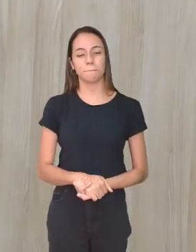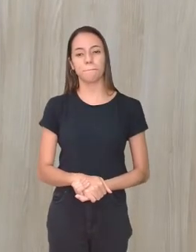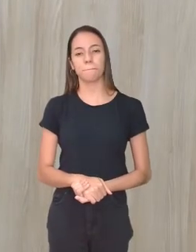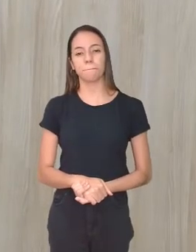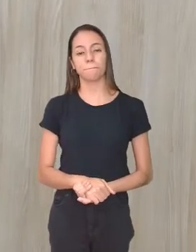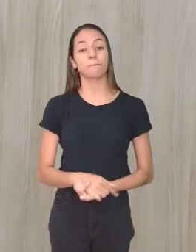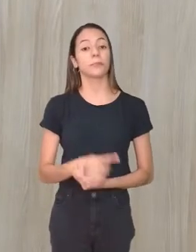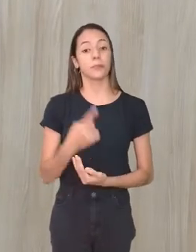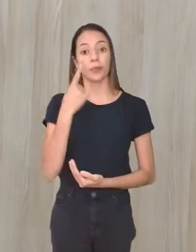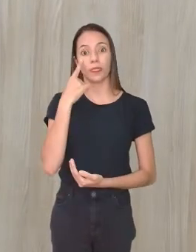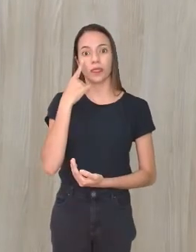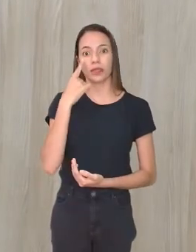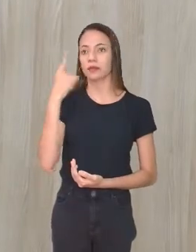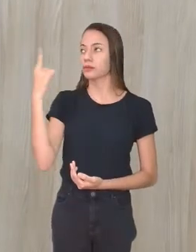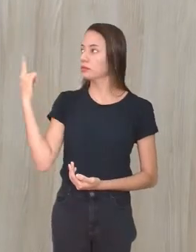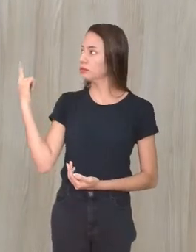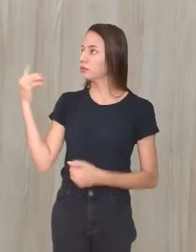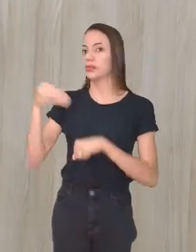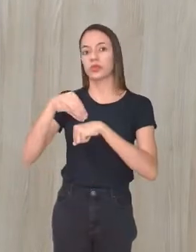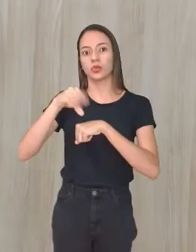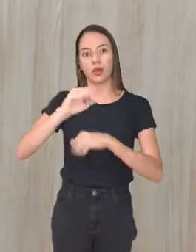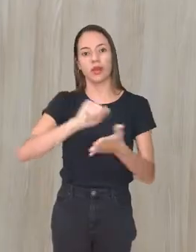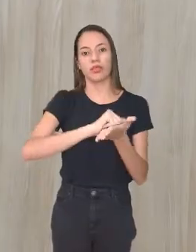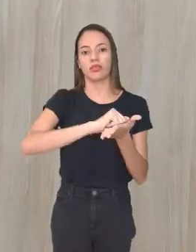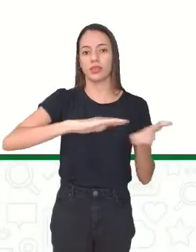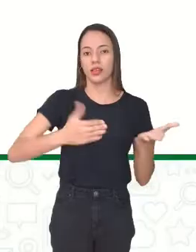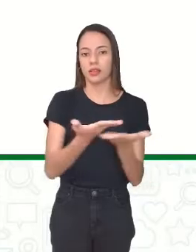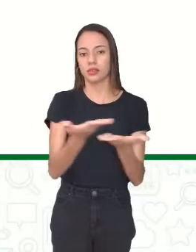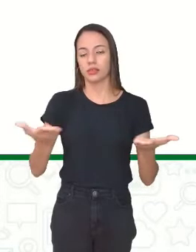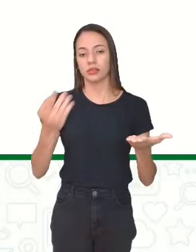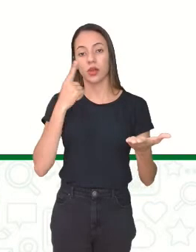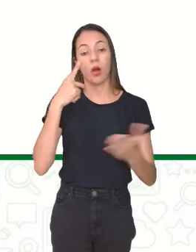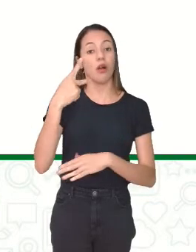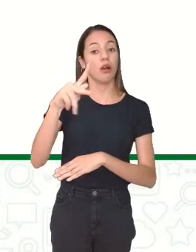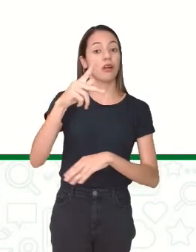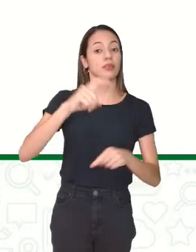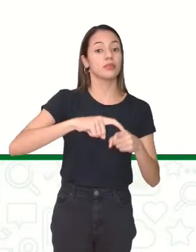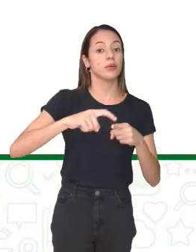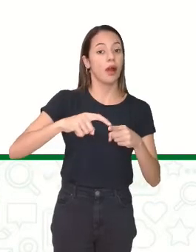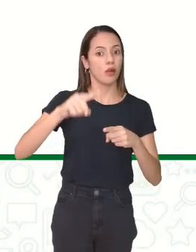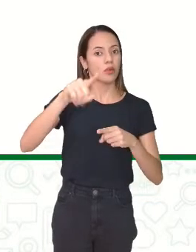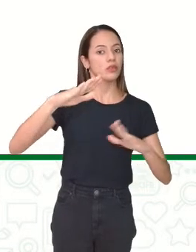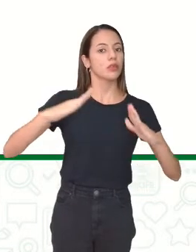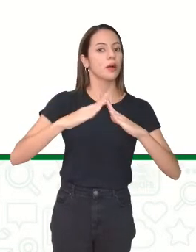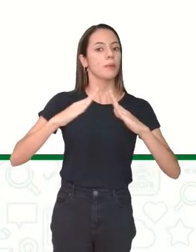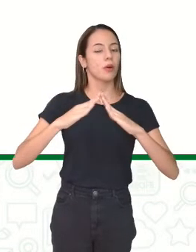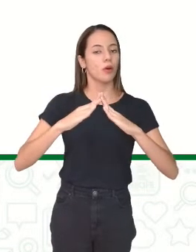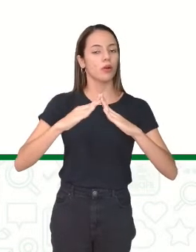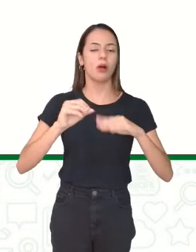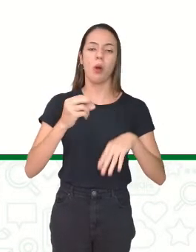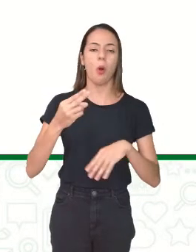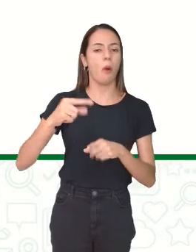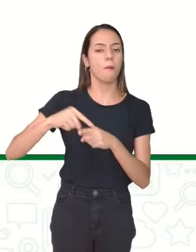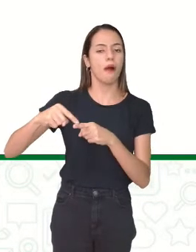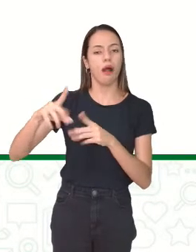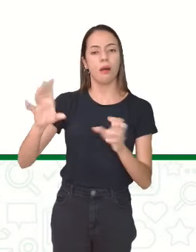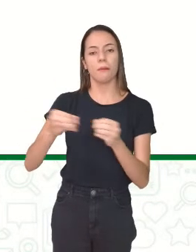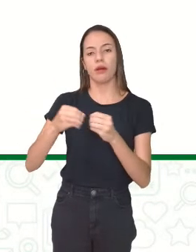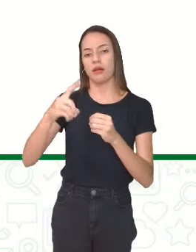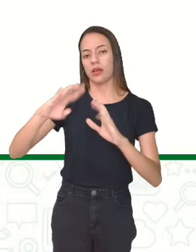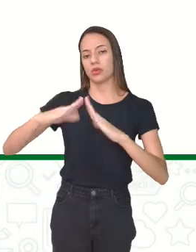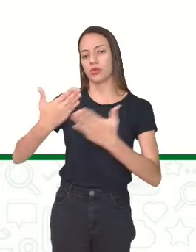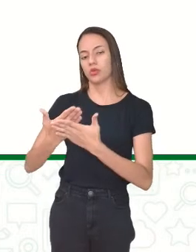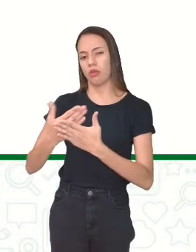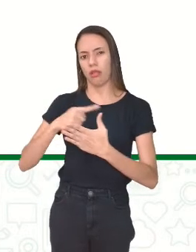Pronto. Deixo aí para vocês essa sugestão de atividade. Em seu bairro, o bairro que você mora, ou o bairro da sua escola, existe